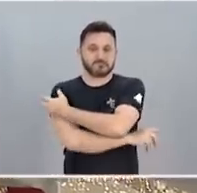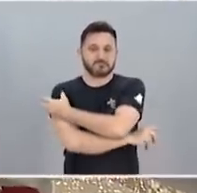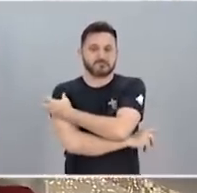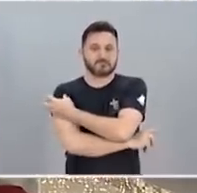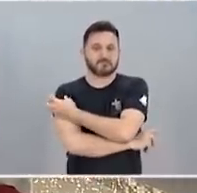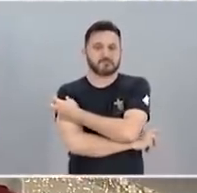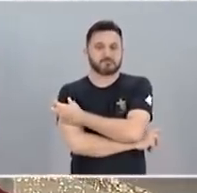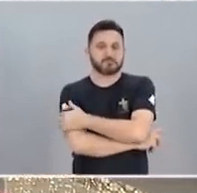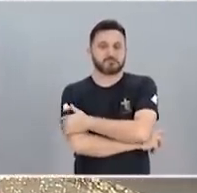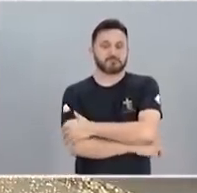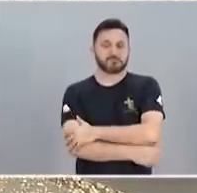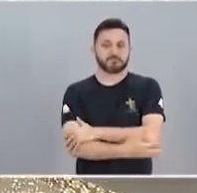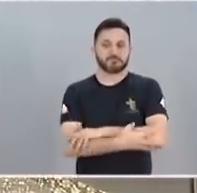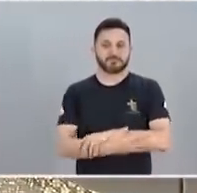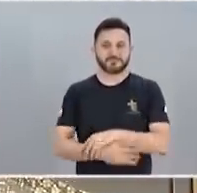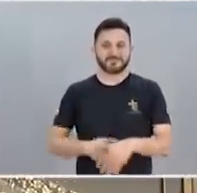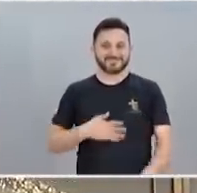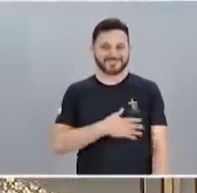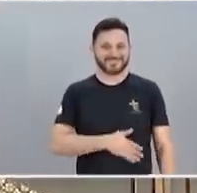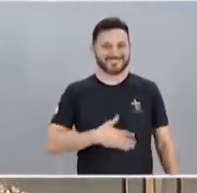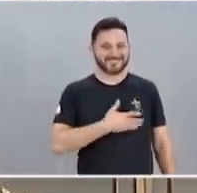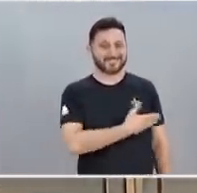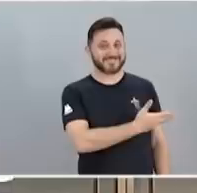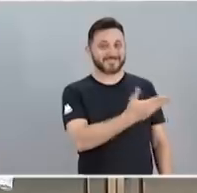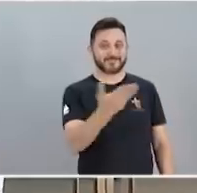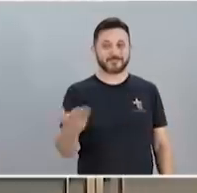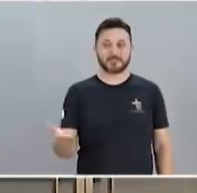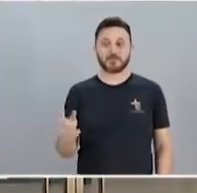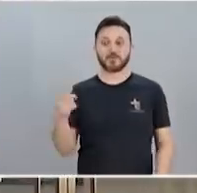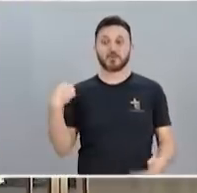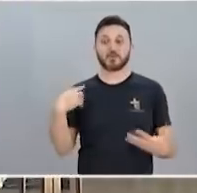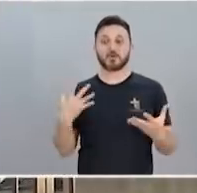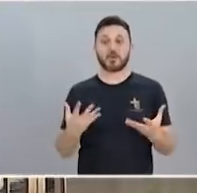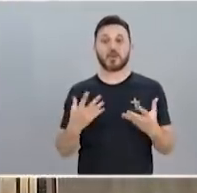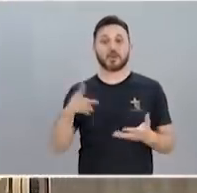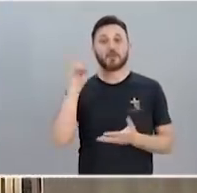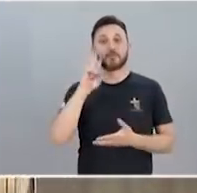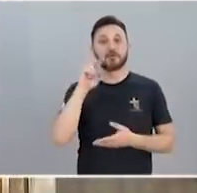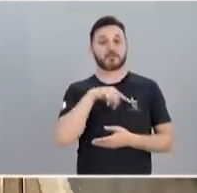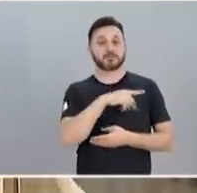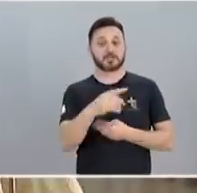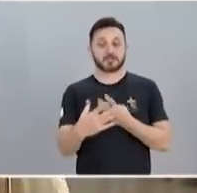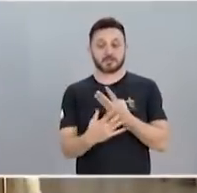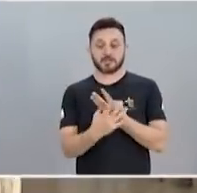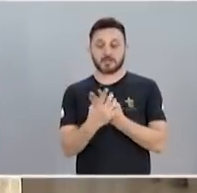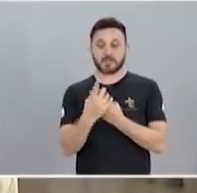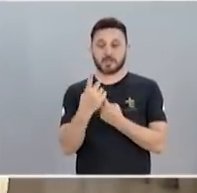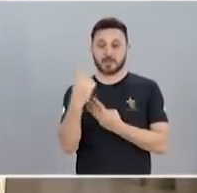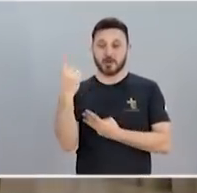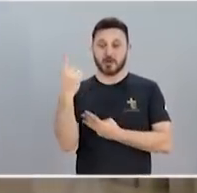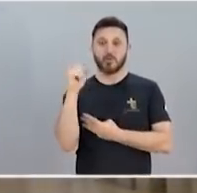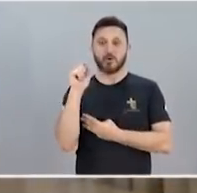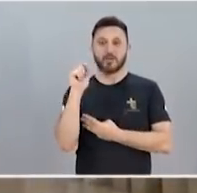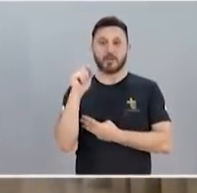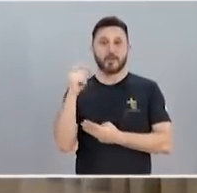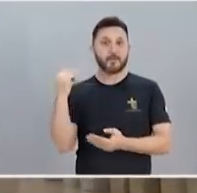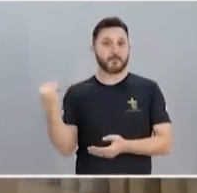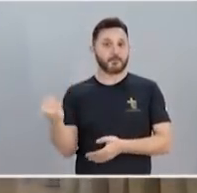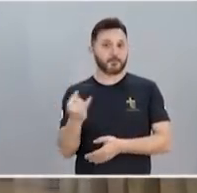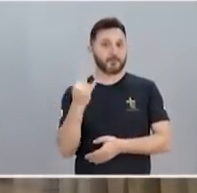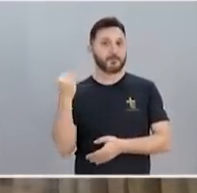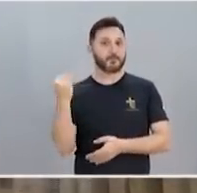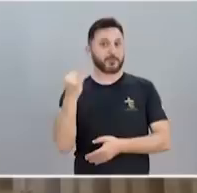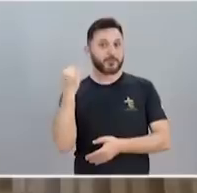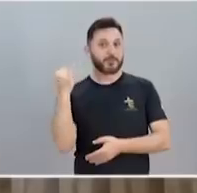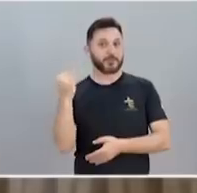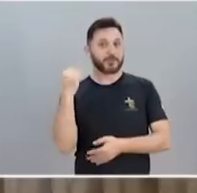Amém. Queridos filhos e filhas, eu quero lembrar que a Santíssima Trindade é um marco. Se